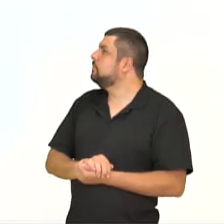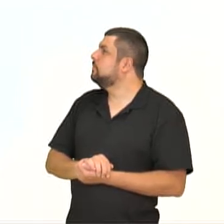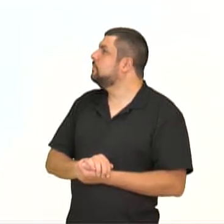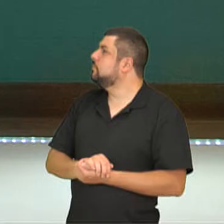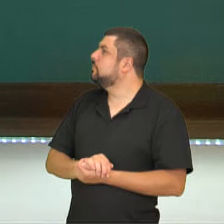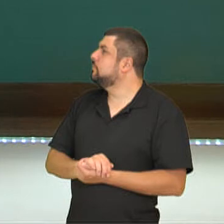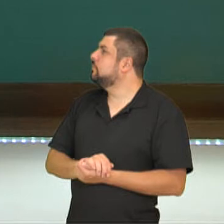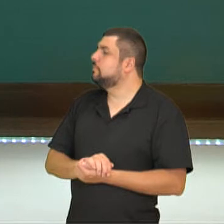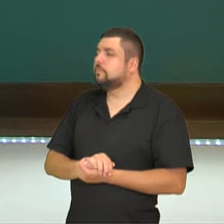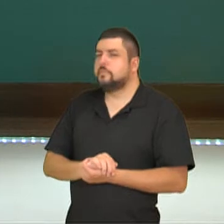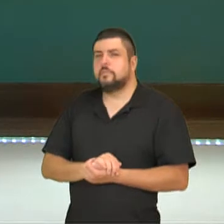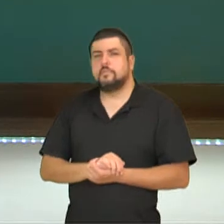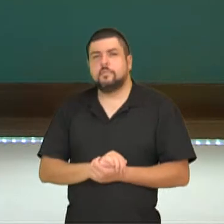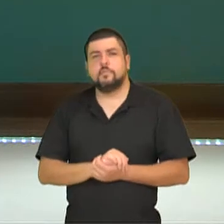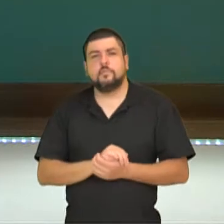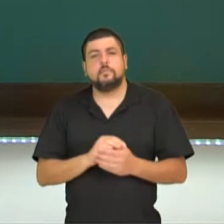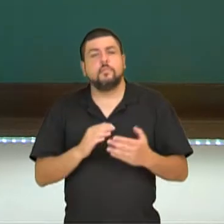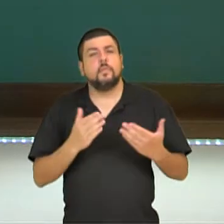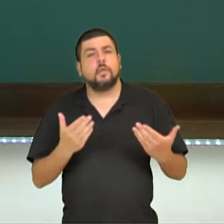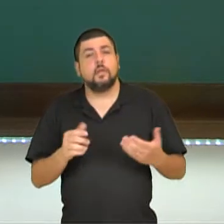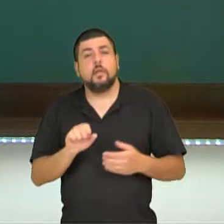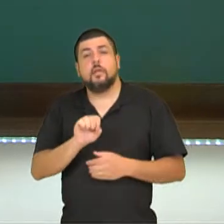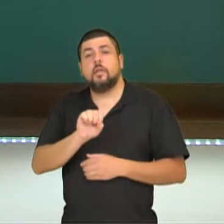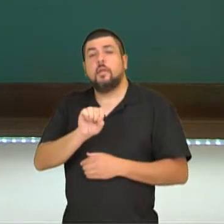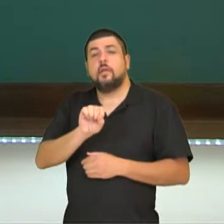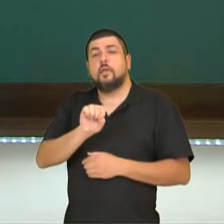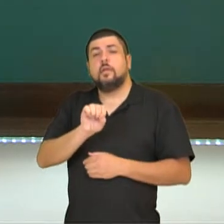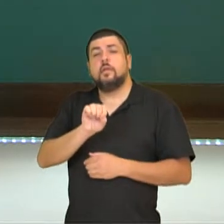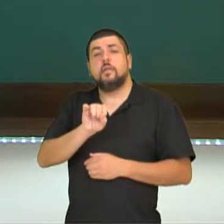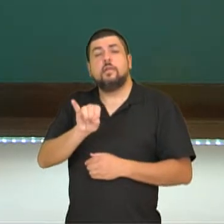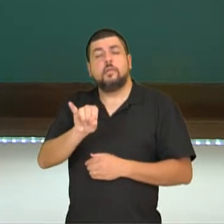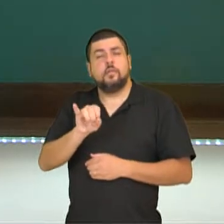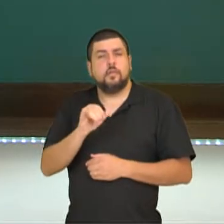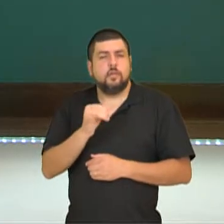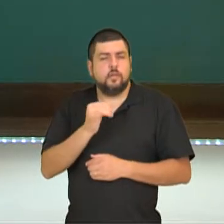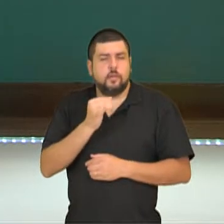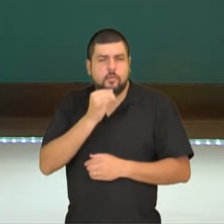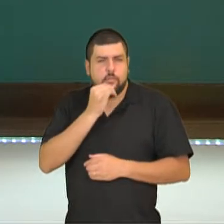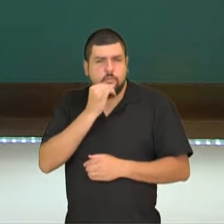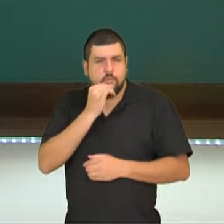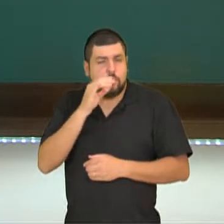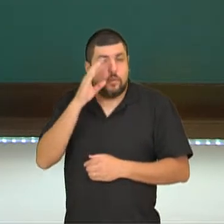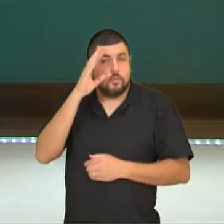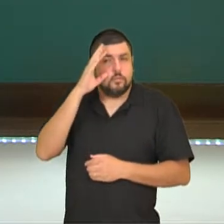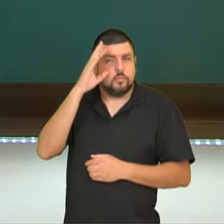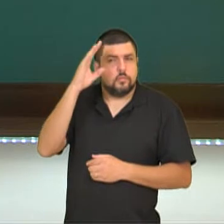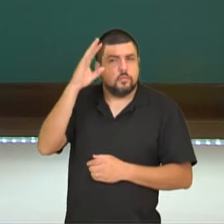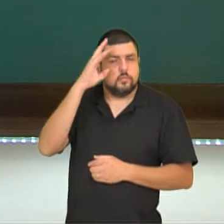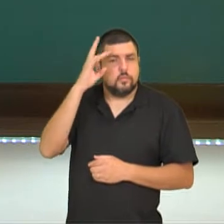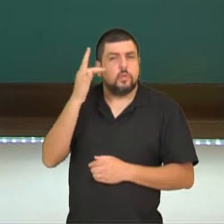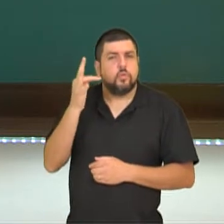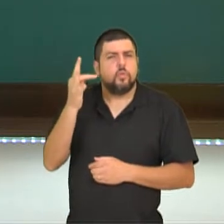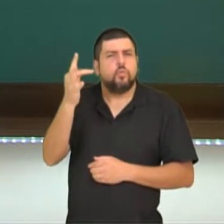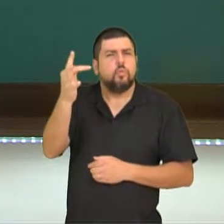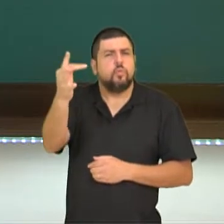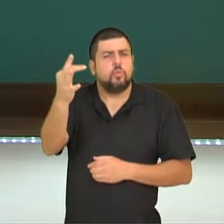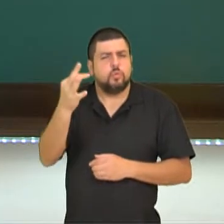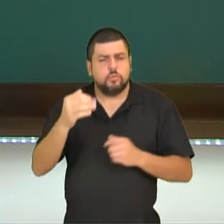planearías? O que vocês fariam se vocês pudessem pensar no futuro,